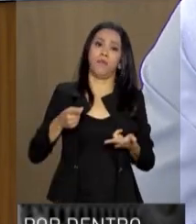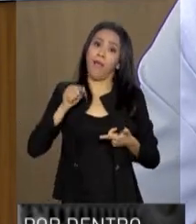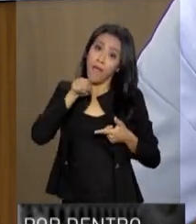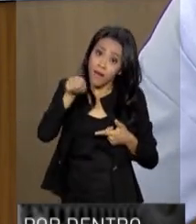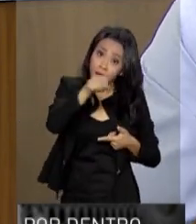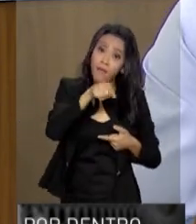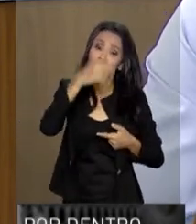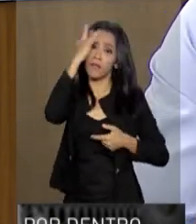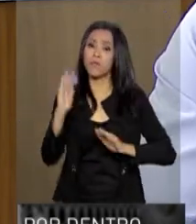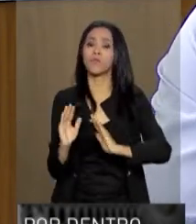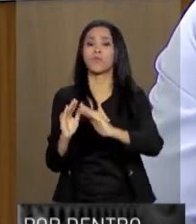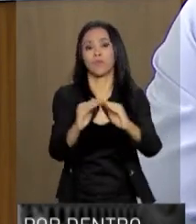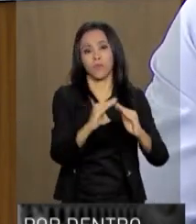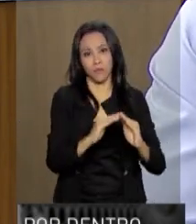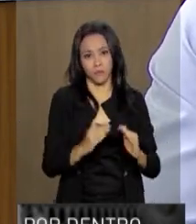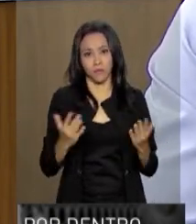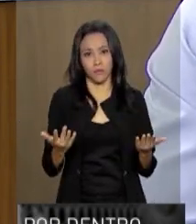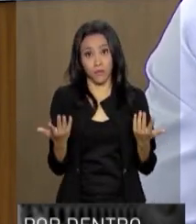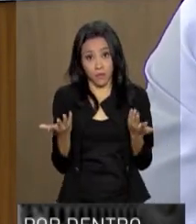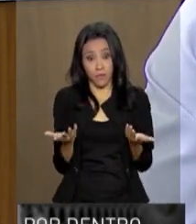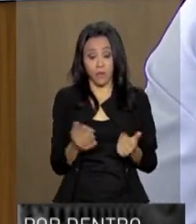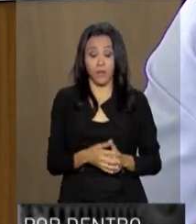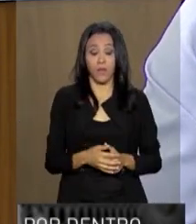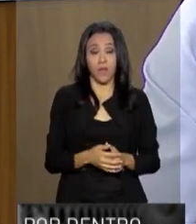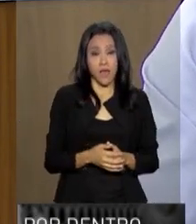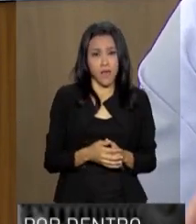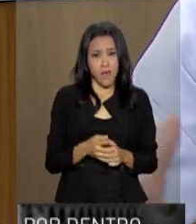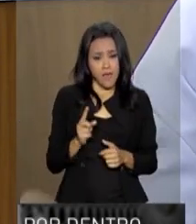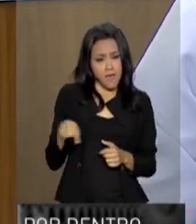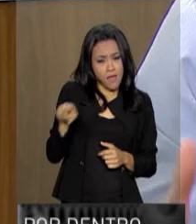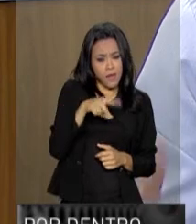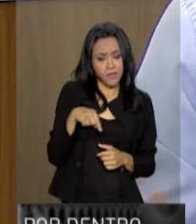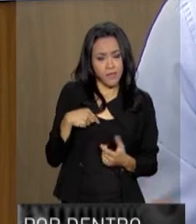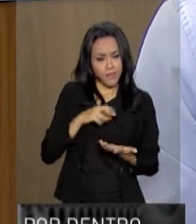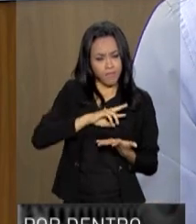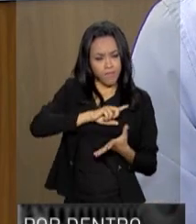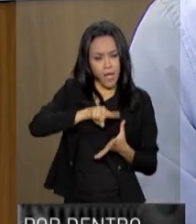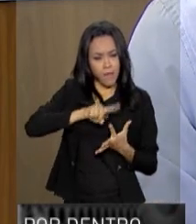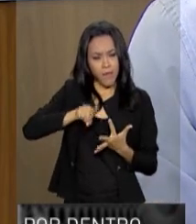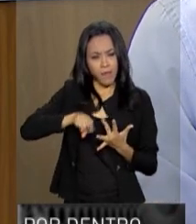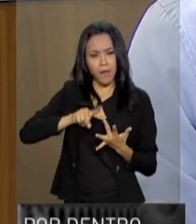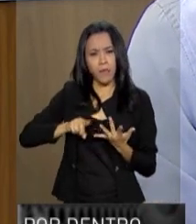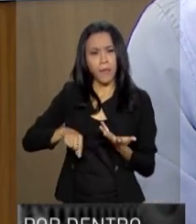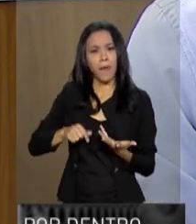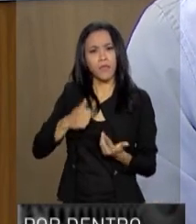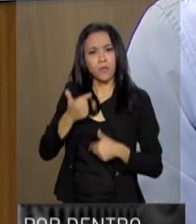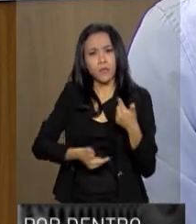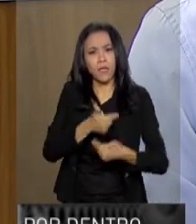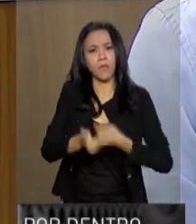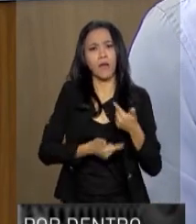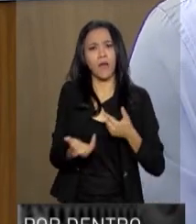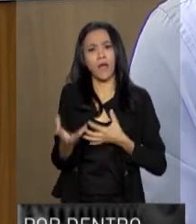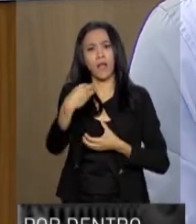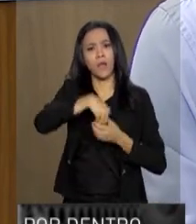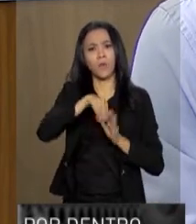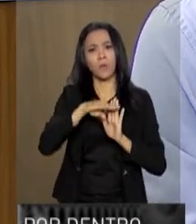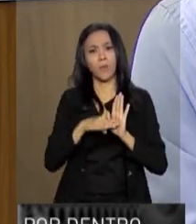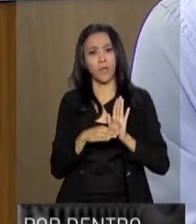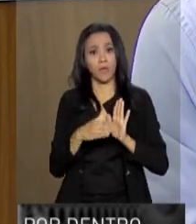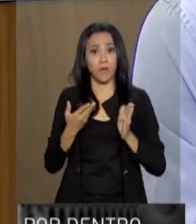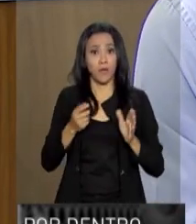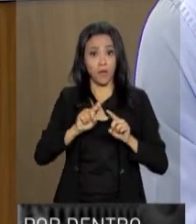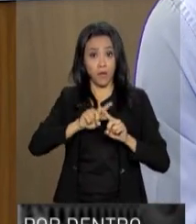morando diariamente e essas esse conjunto de ações do brasil mais jovem eles